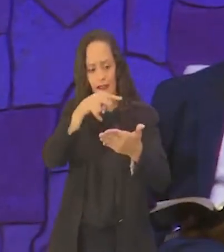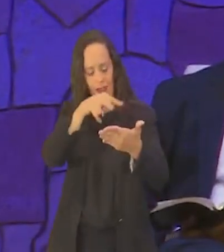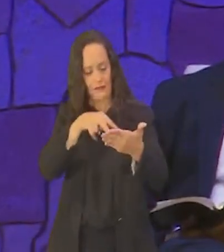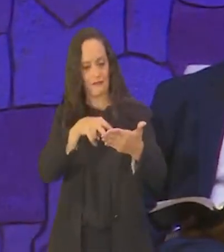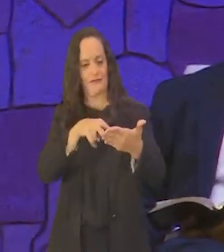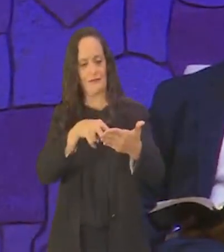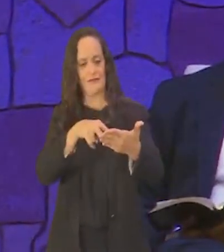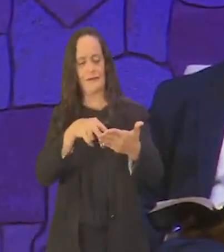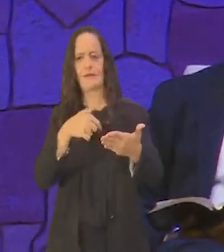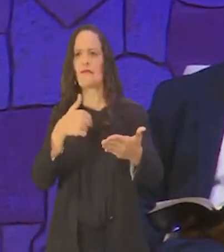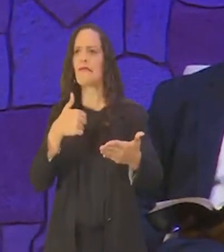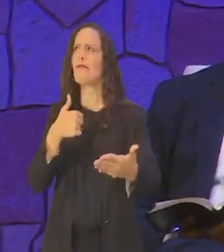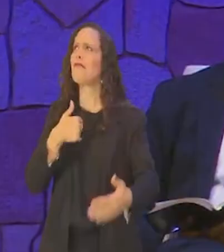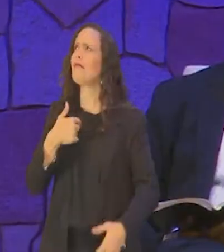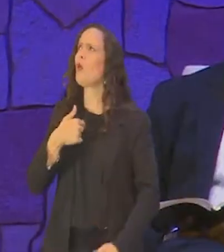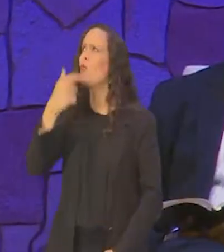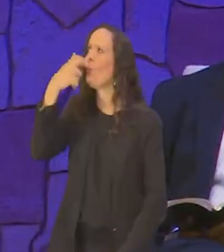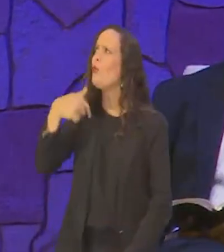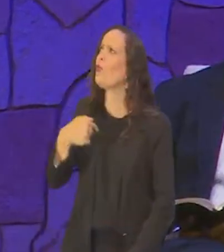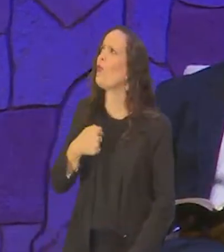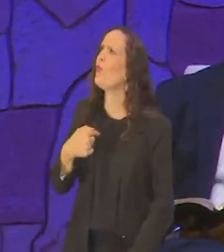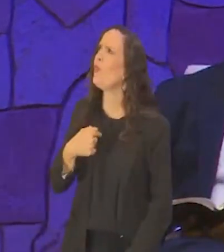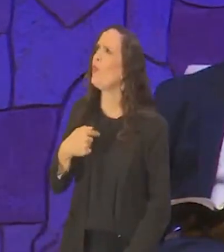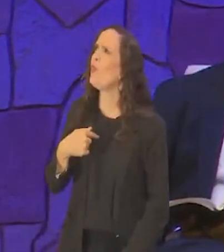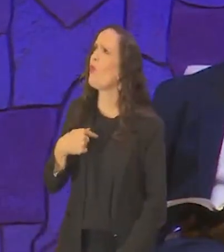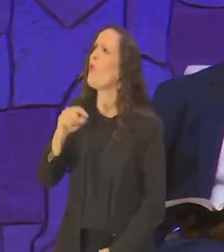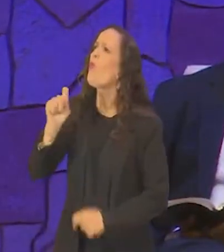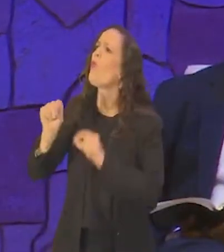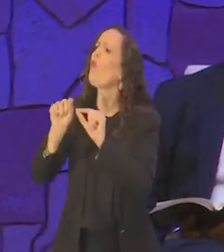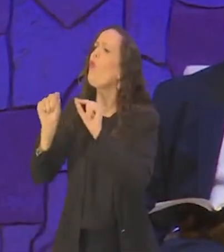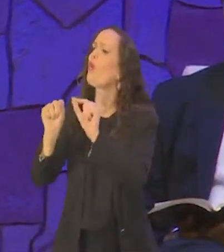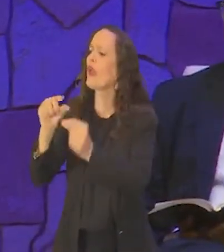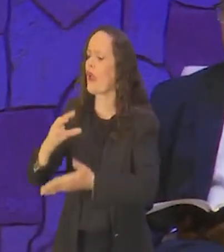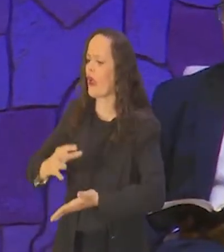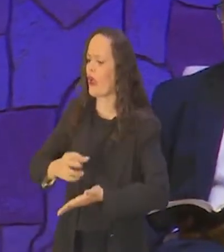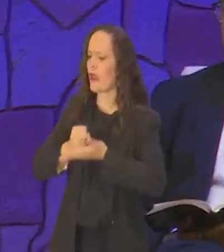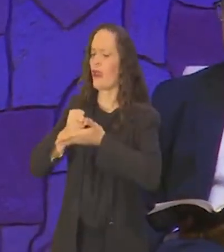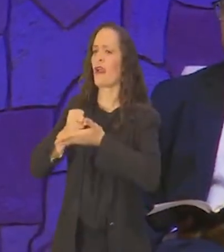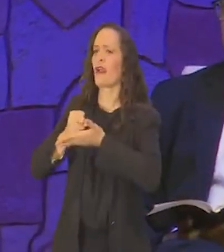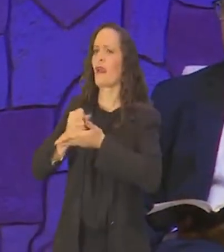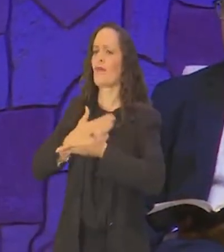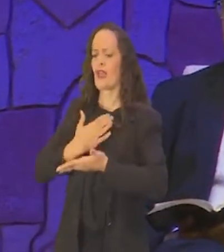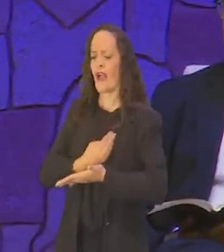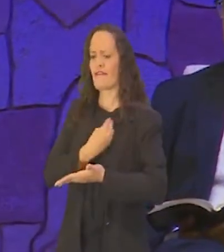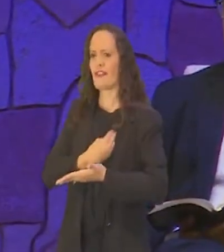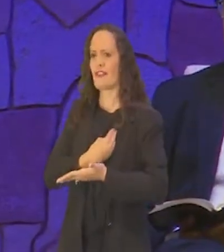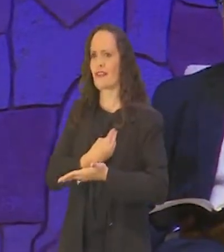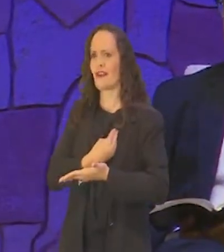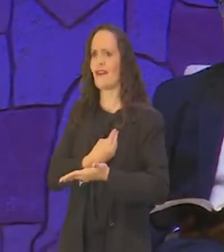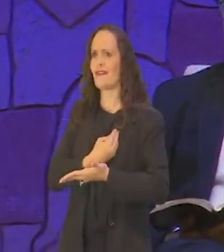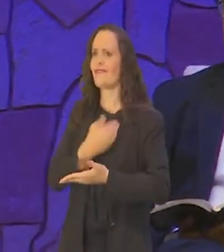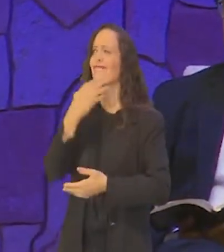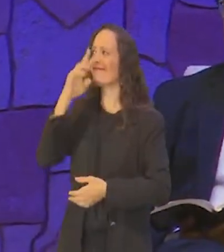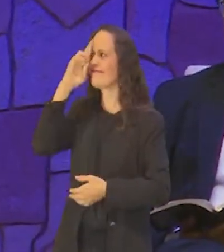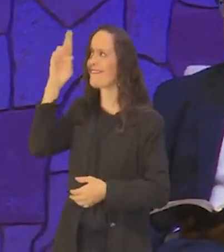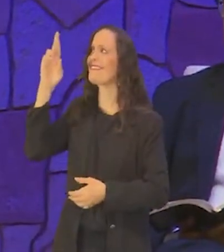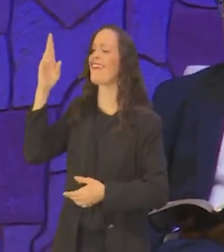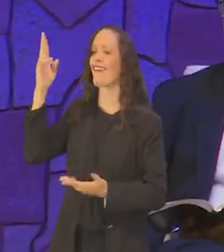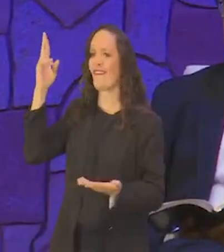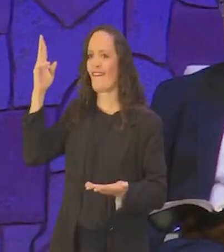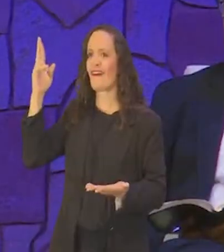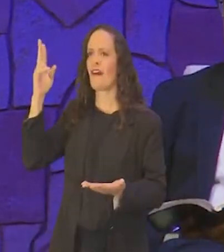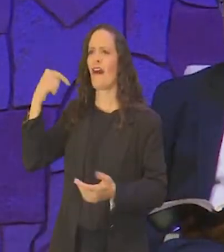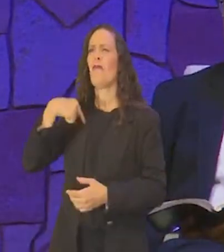às perguntas: o que nos sustenta quando este caminho, quando a nossa caminhada cristã parece ser